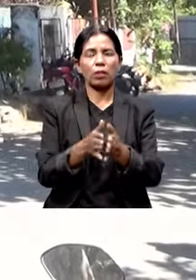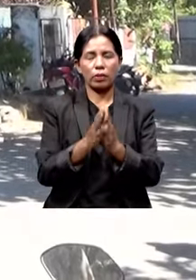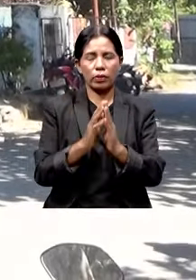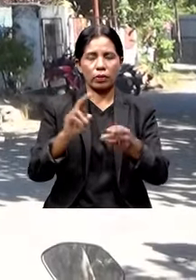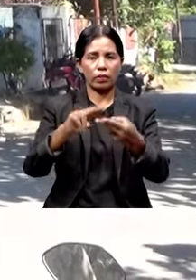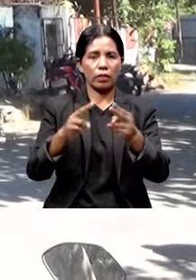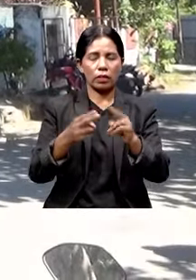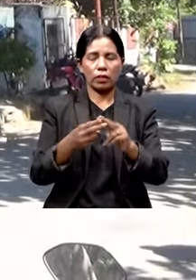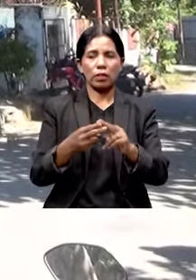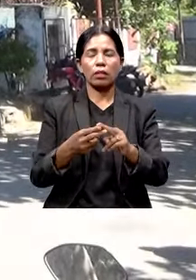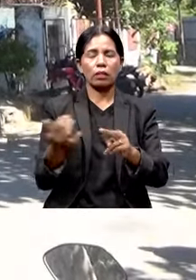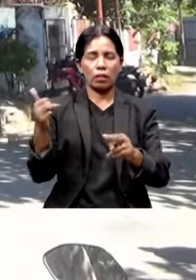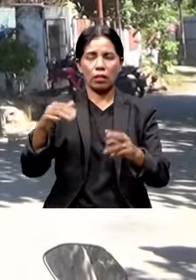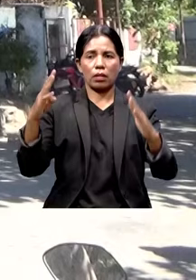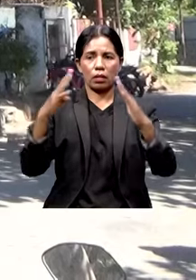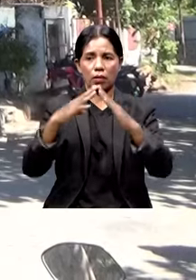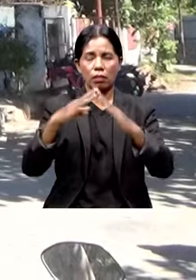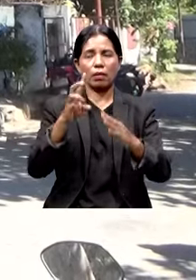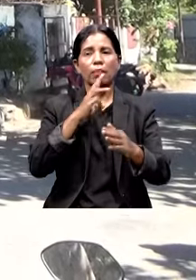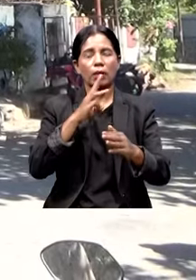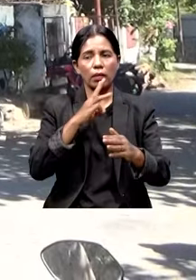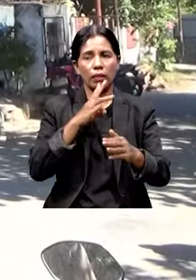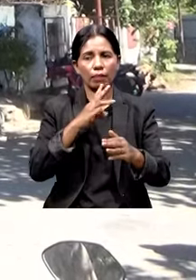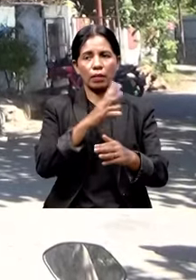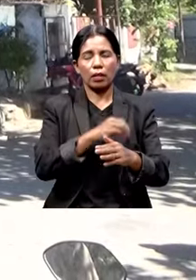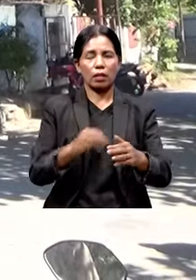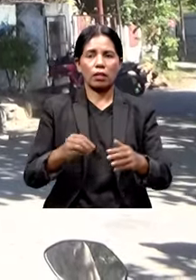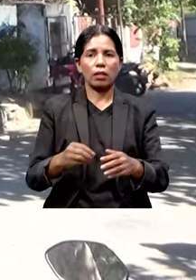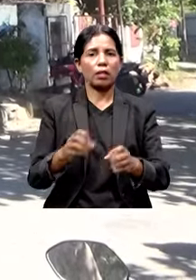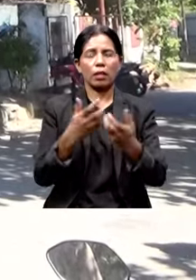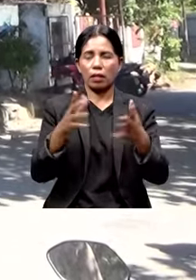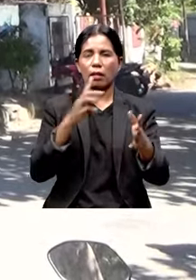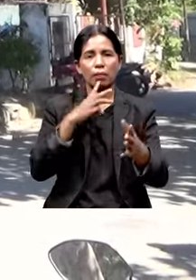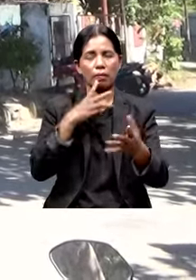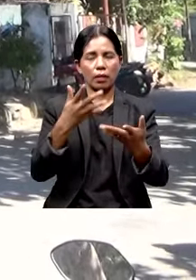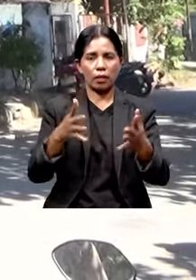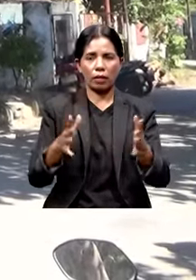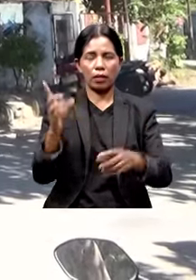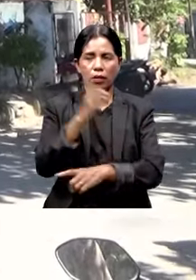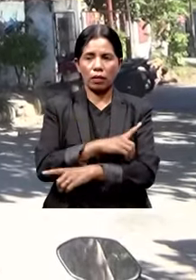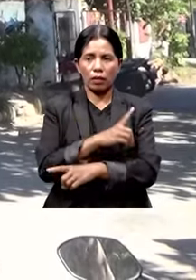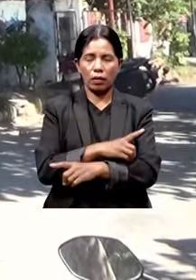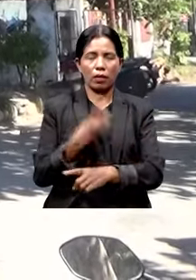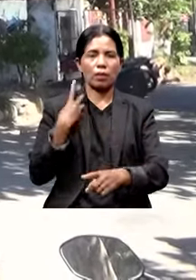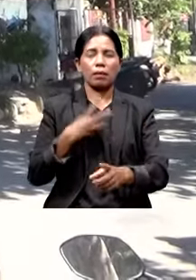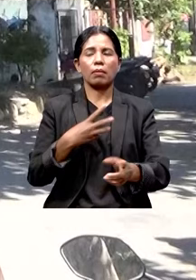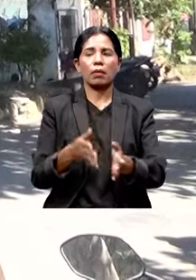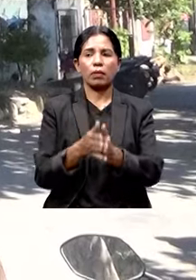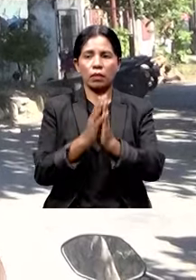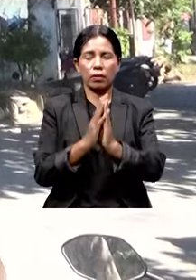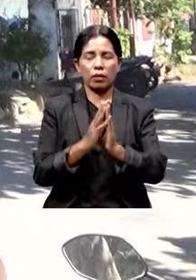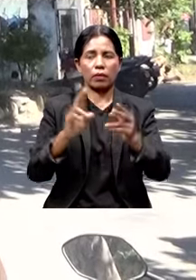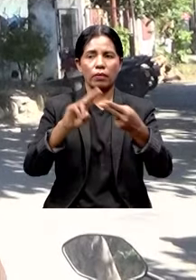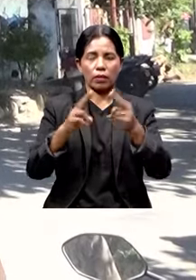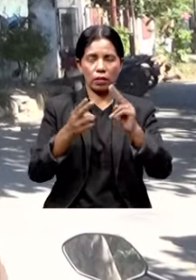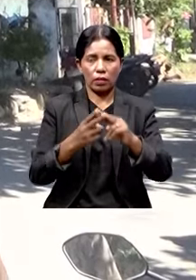sirani mabe be rayo pas vizinu sirani mau itu kan itu lah berlo lo ma mai husu be vizinu